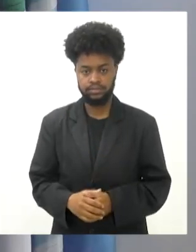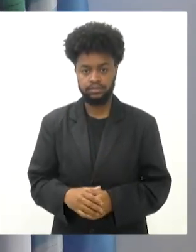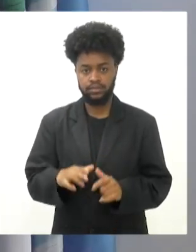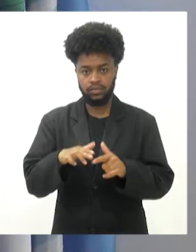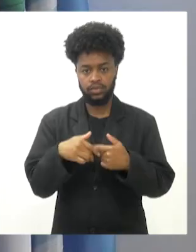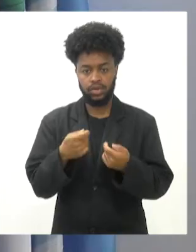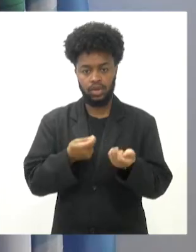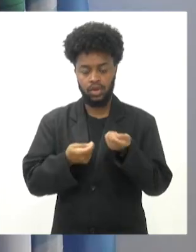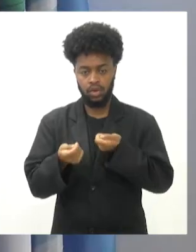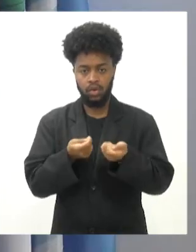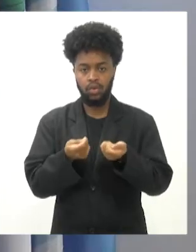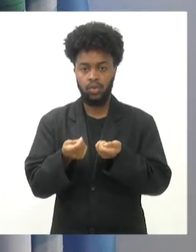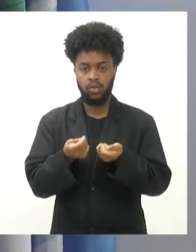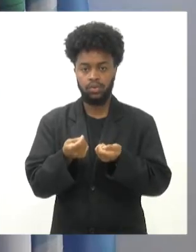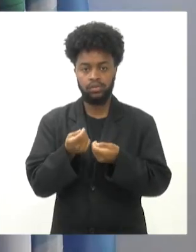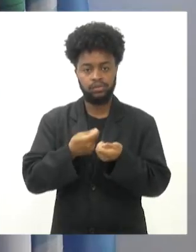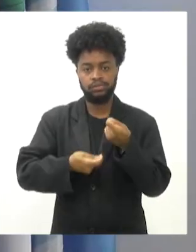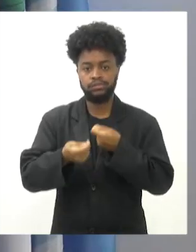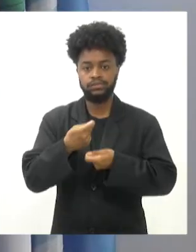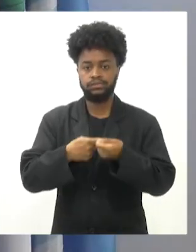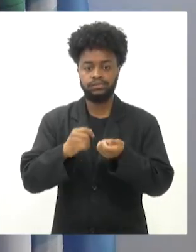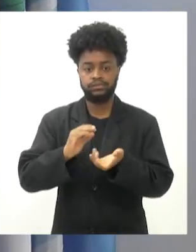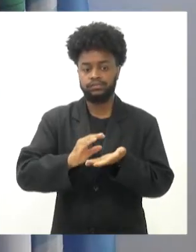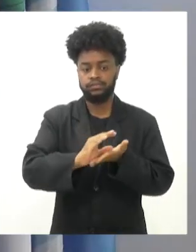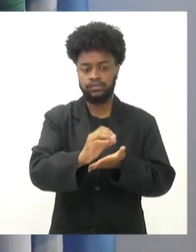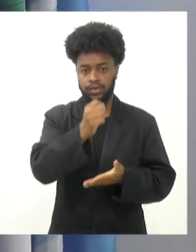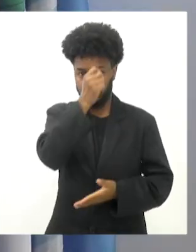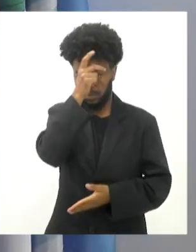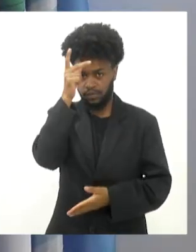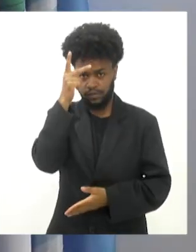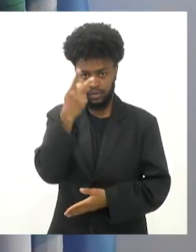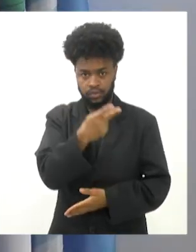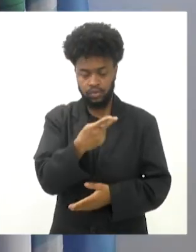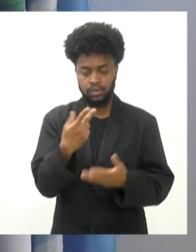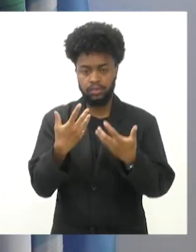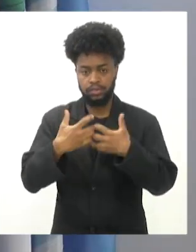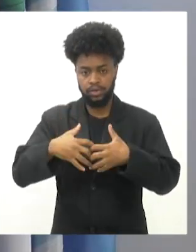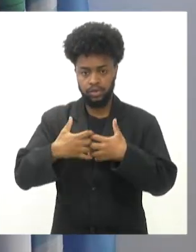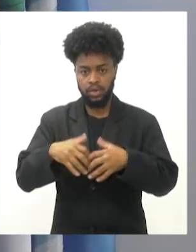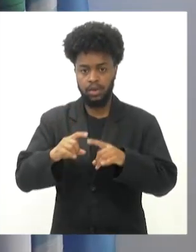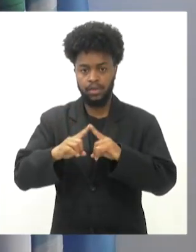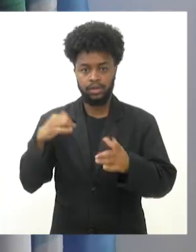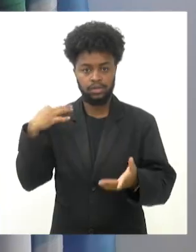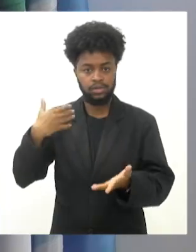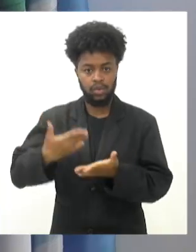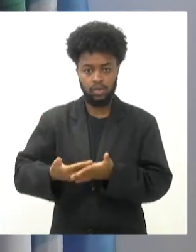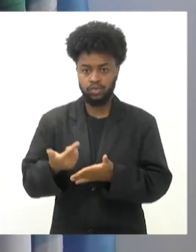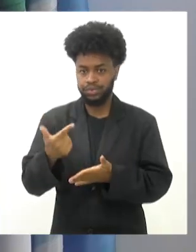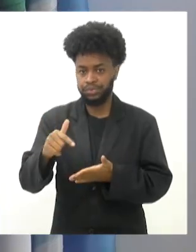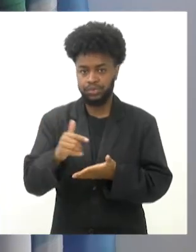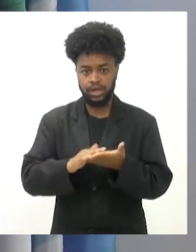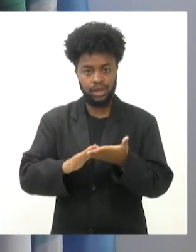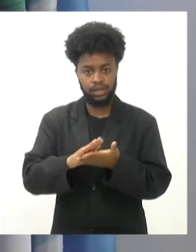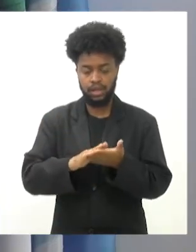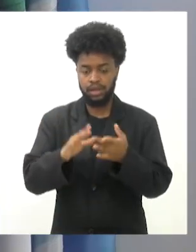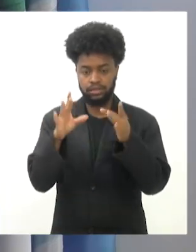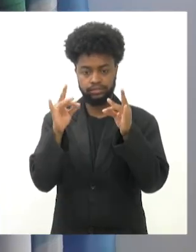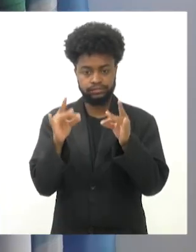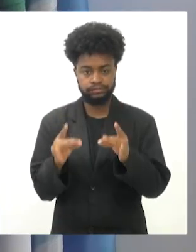do seu fundo, passou para a Prefeitura de Petrópolis e até hoje não teve exatamente